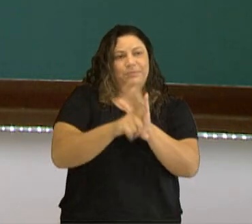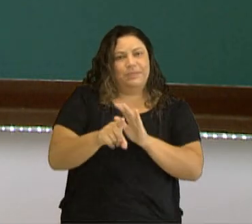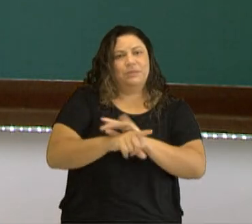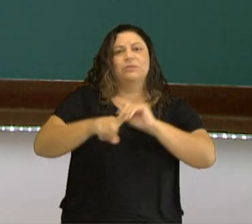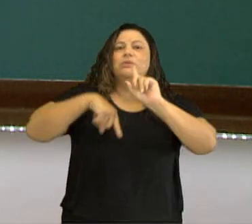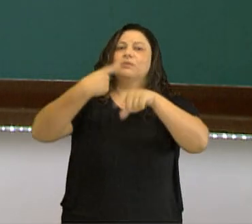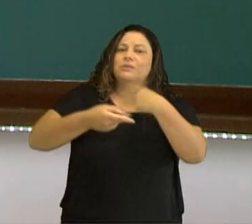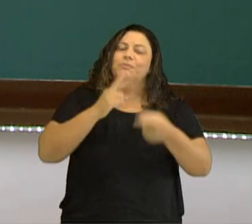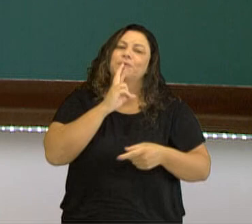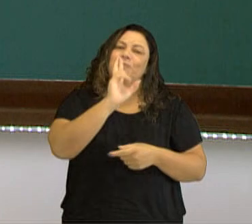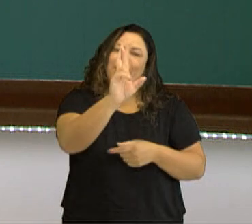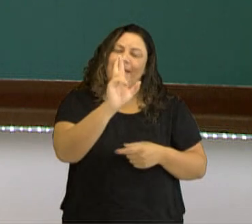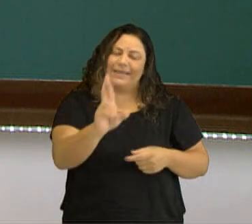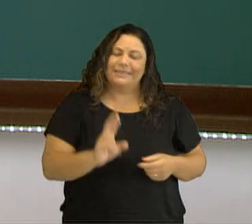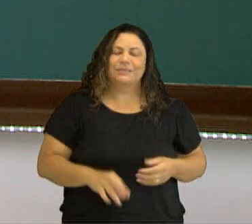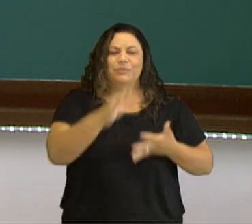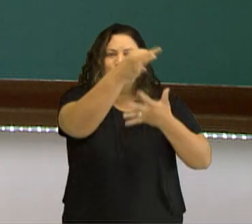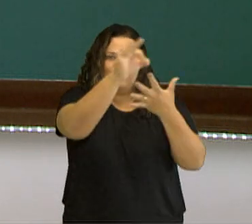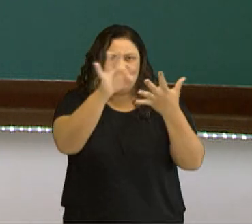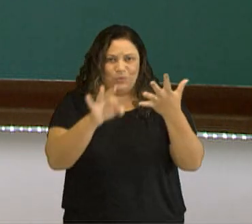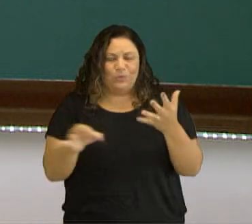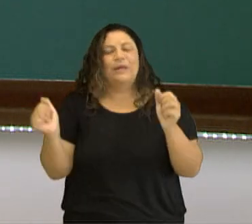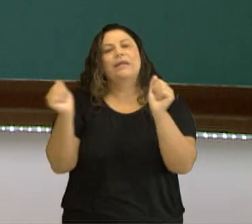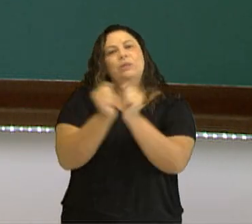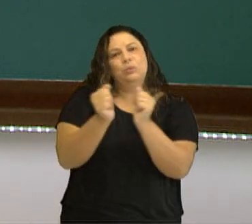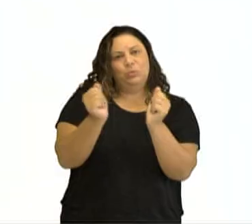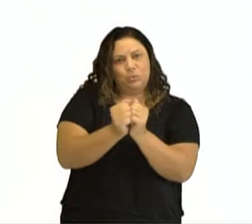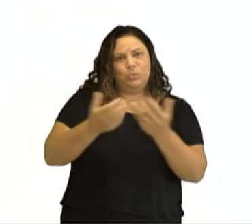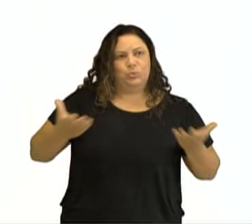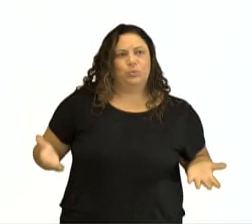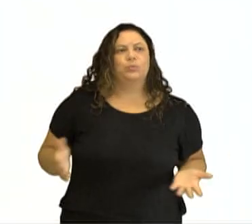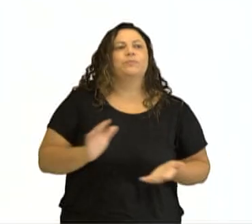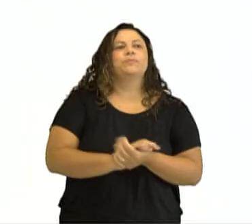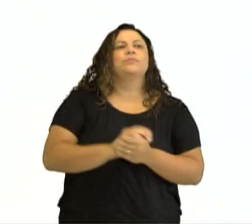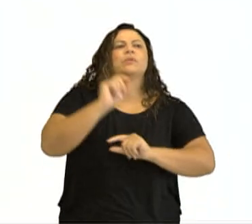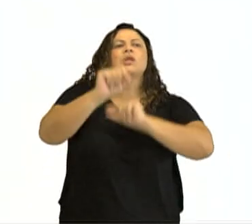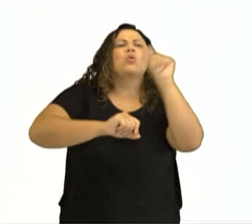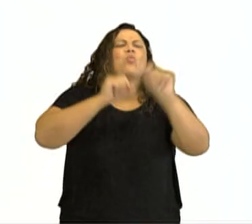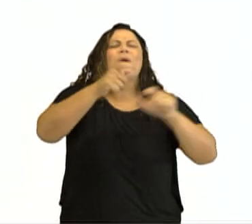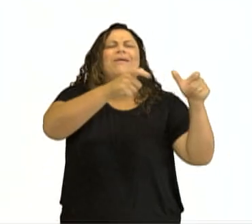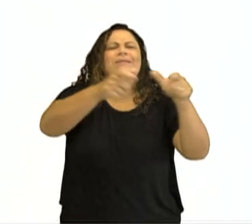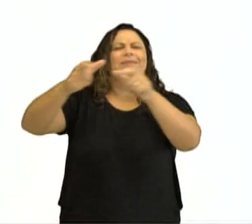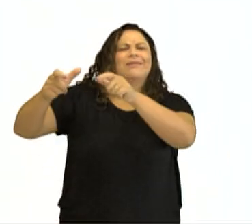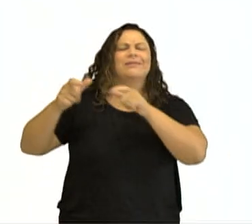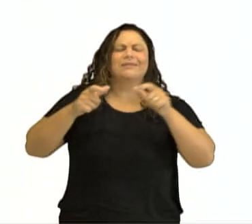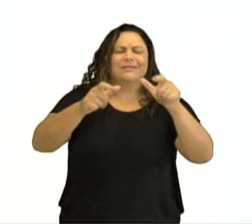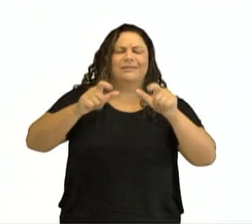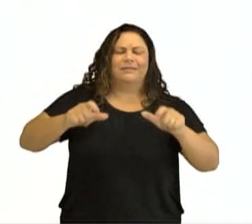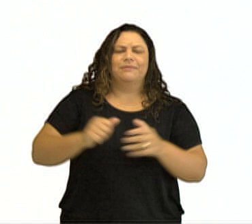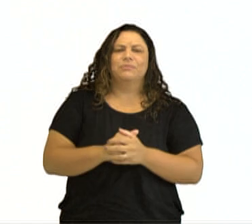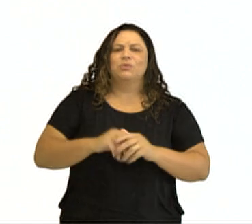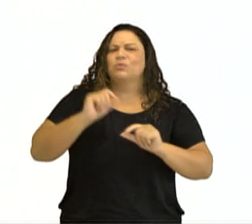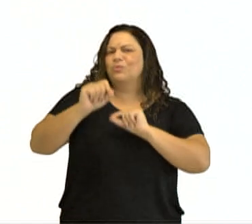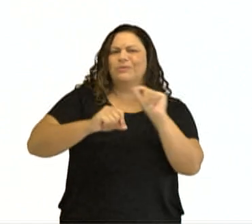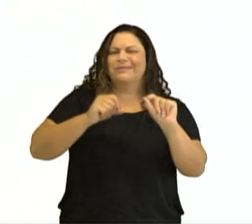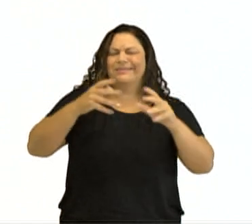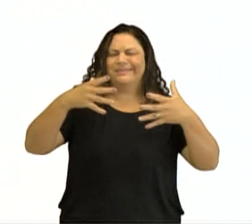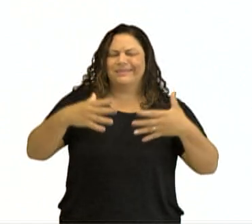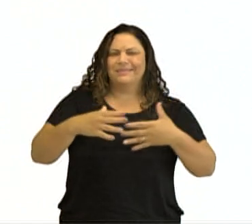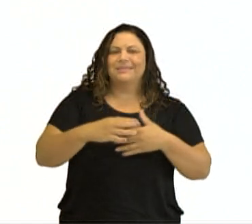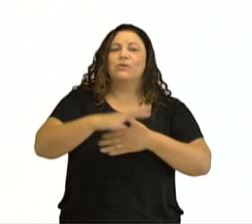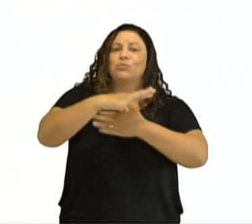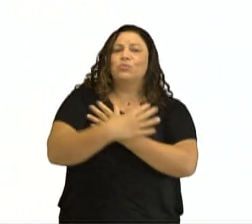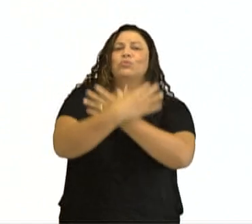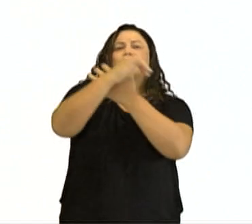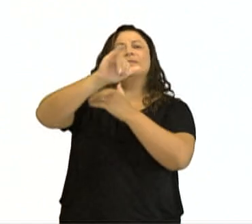vamos responder e a gente corrige juntos essa atividade aqui, né? Qual a localização do Império Inca? Vamos relembrar ali o mapa,